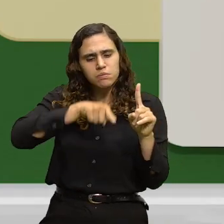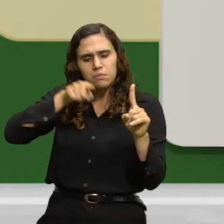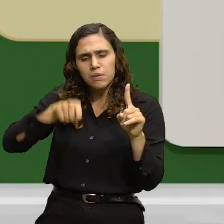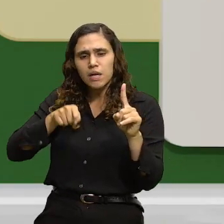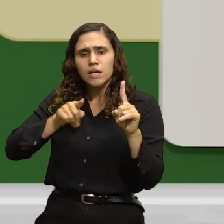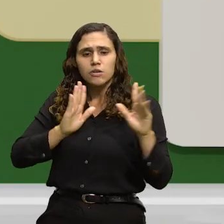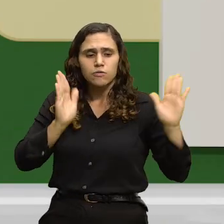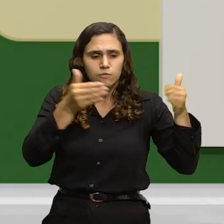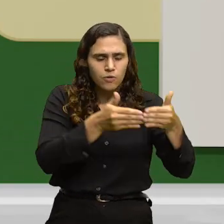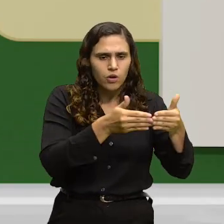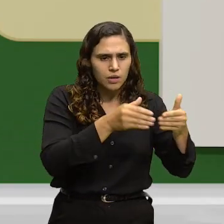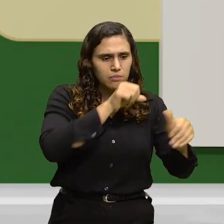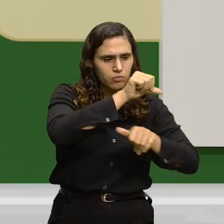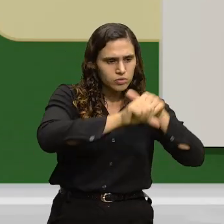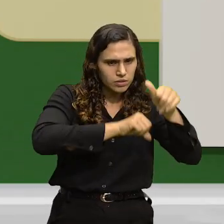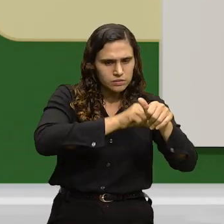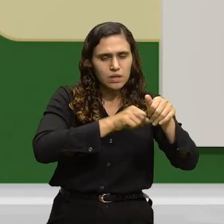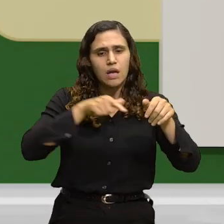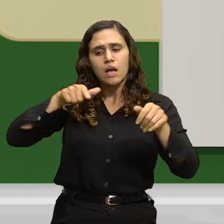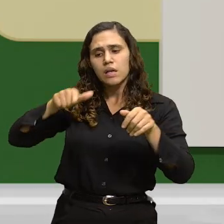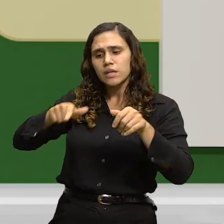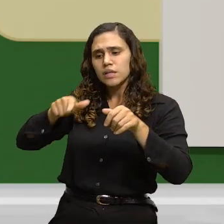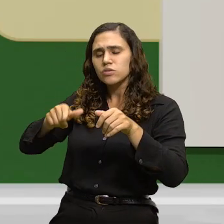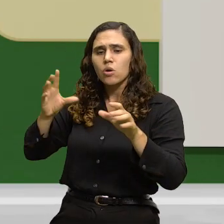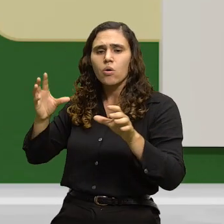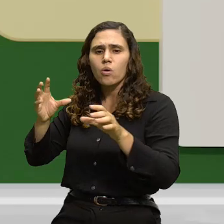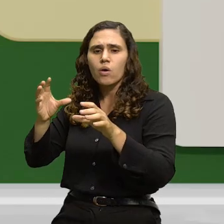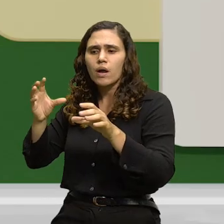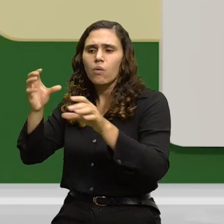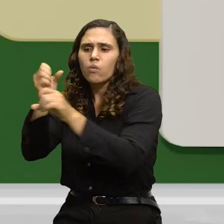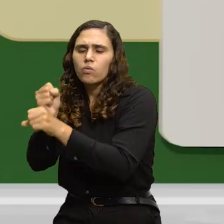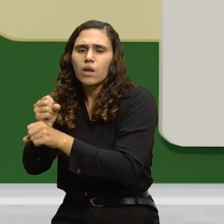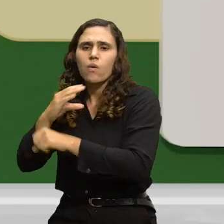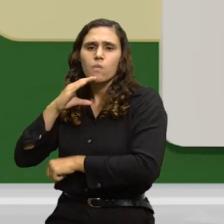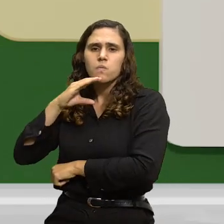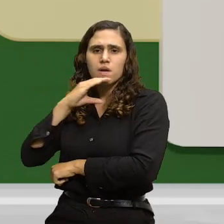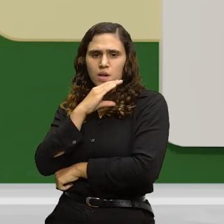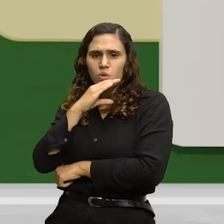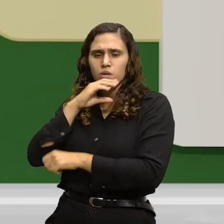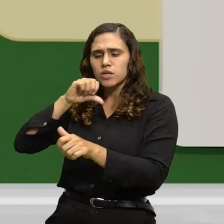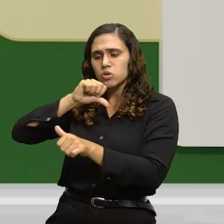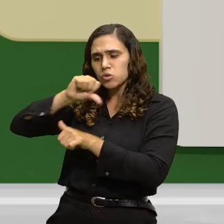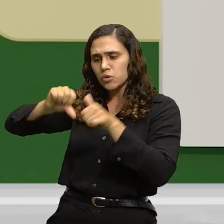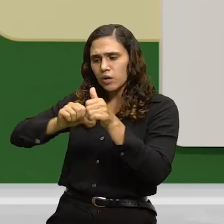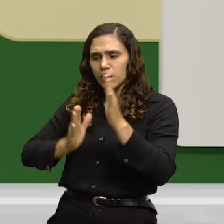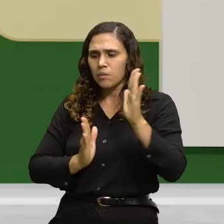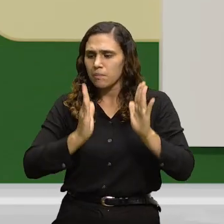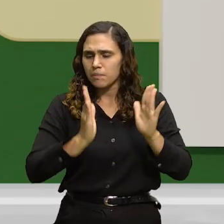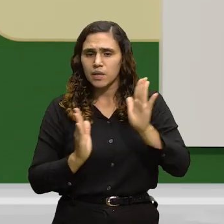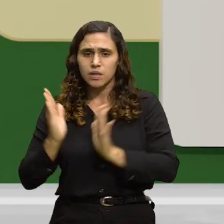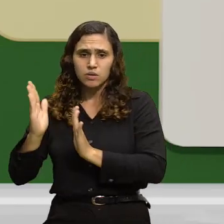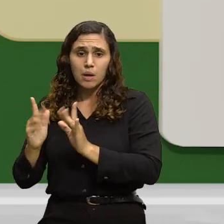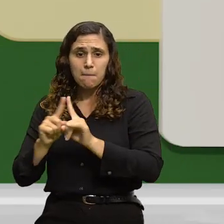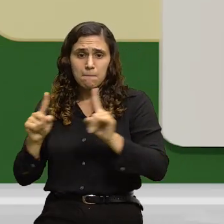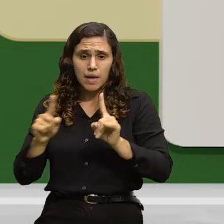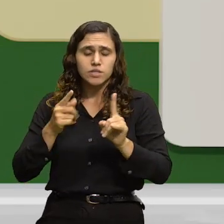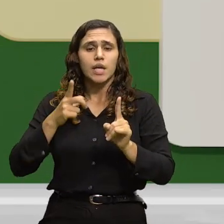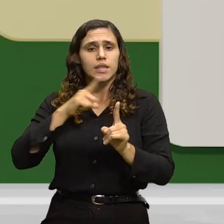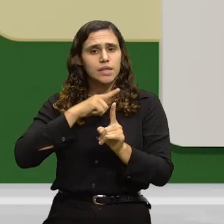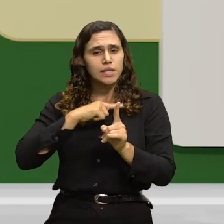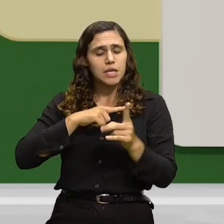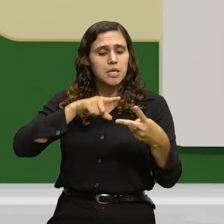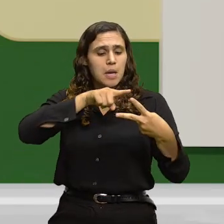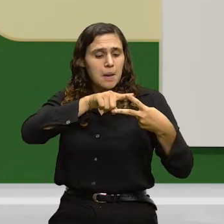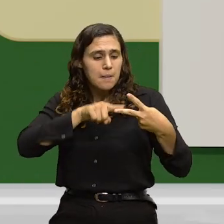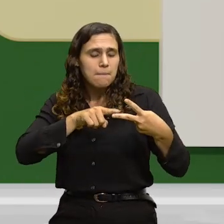questões que pedem para a gente calcular somente o calor fornecido para mudar a fase. Mas também existem questões que trabalham com as duas coisas, então nós precisamos